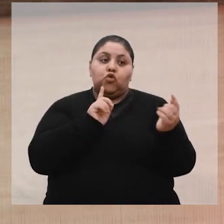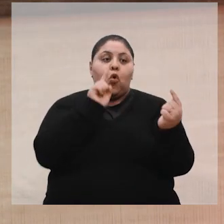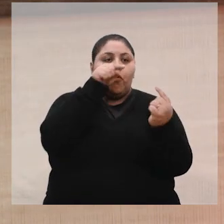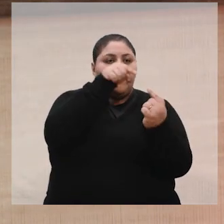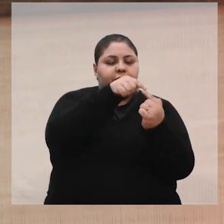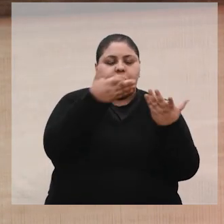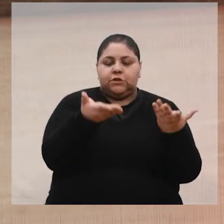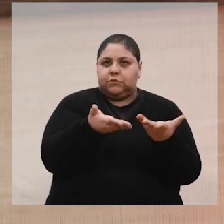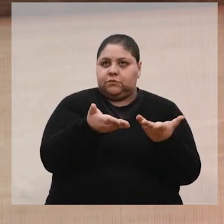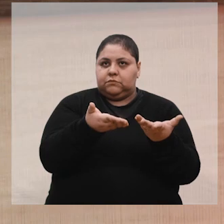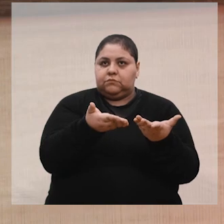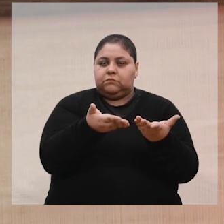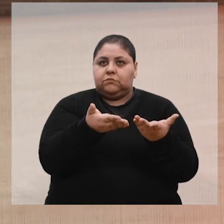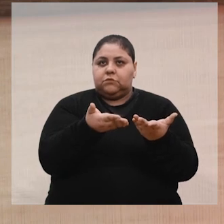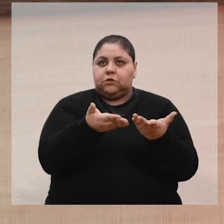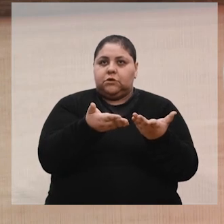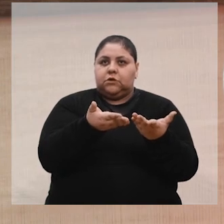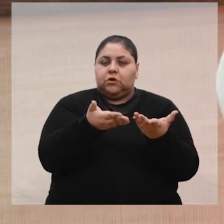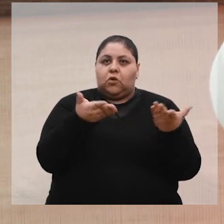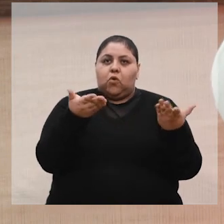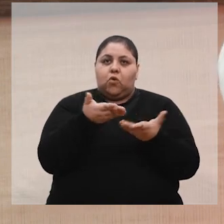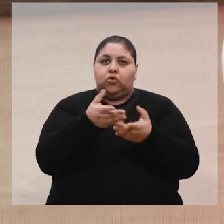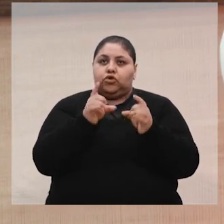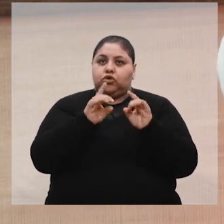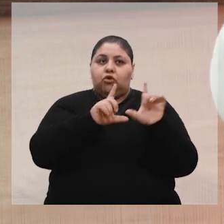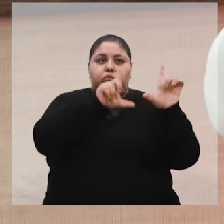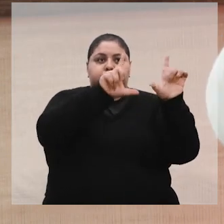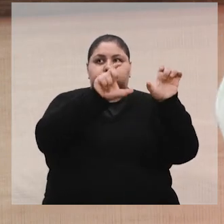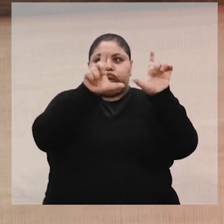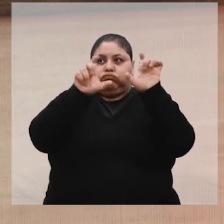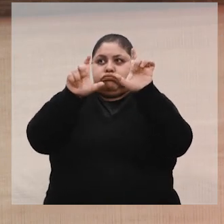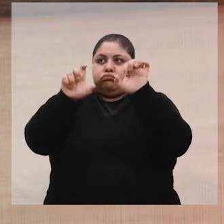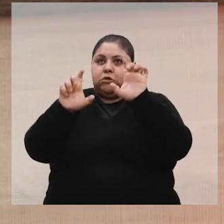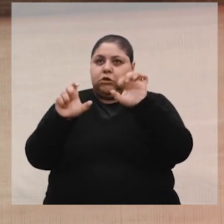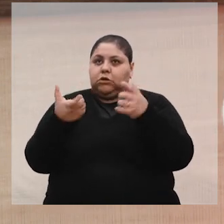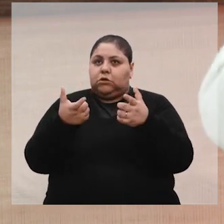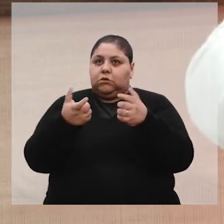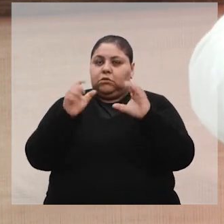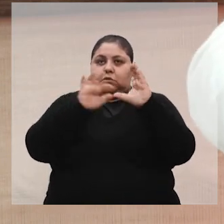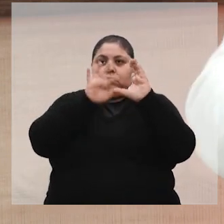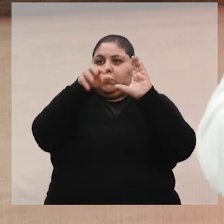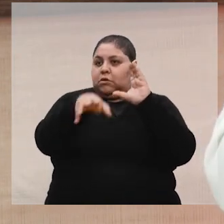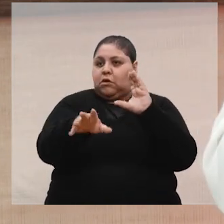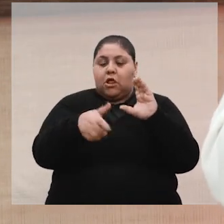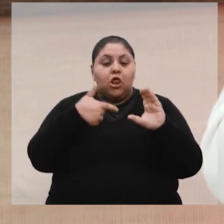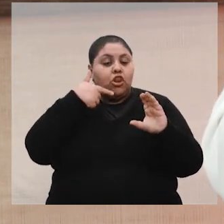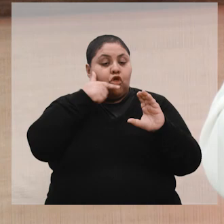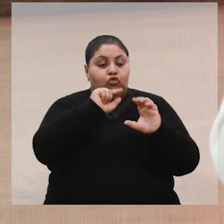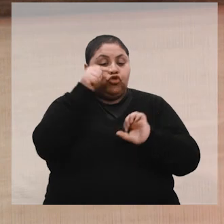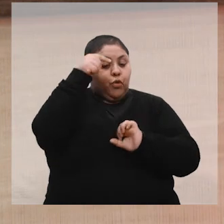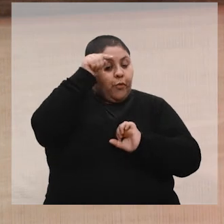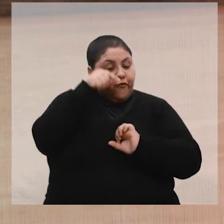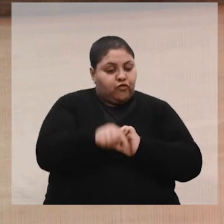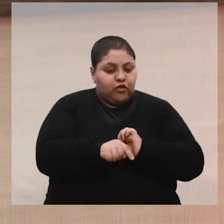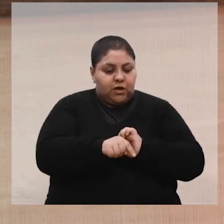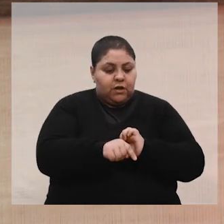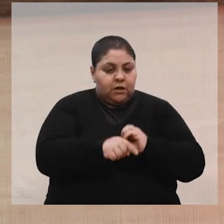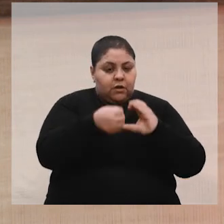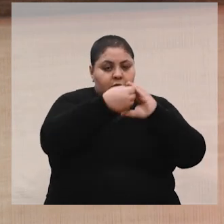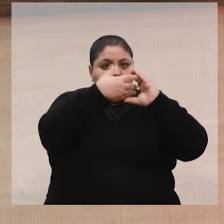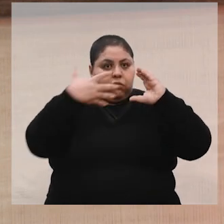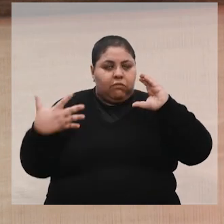se tu ficasses só batendo foto em celular e postando, não conseguirias te apropriar tanto das